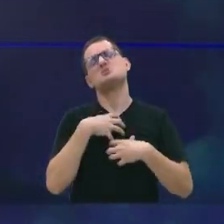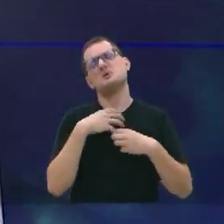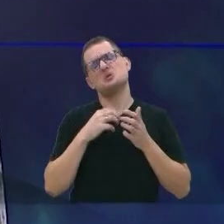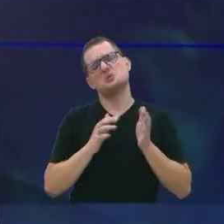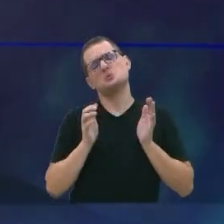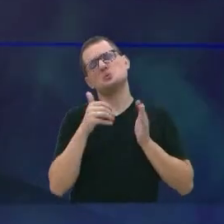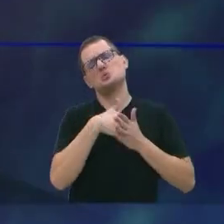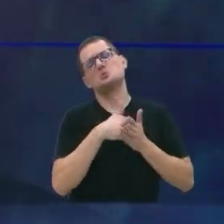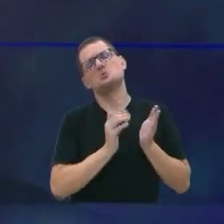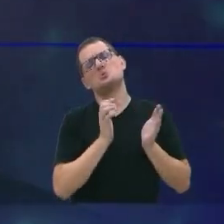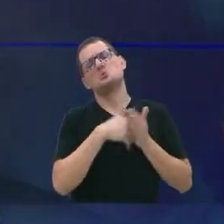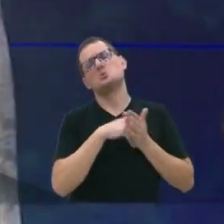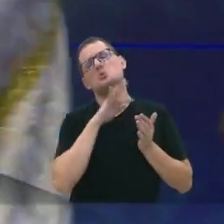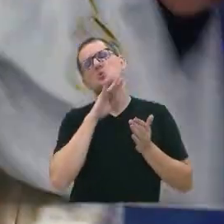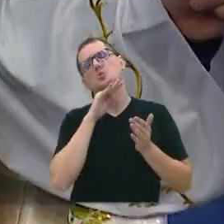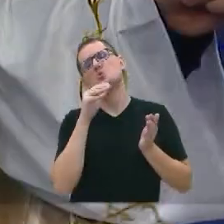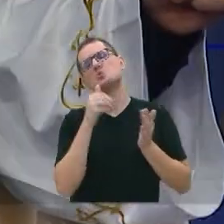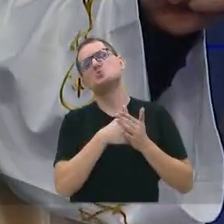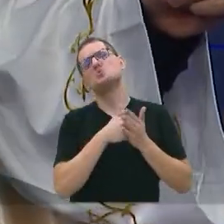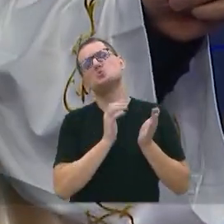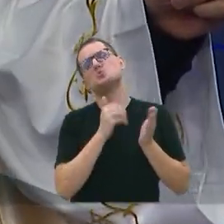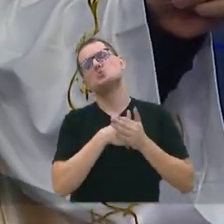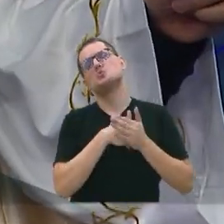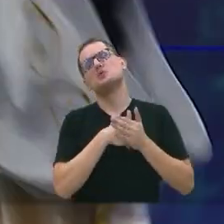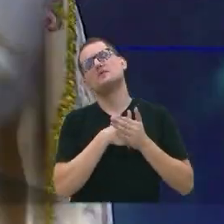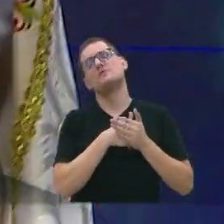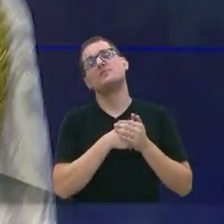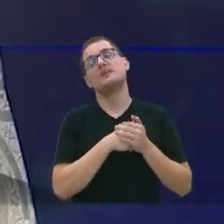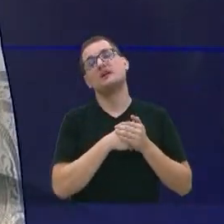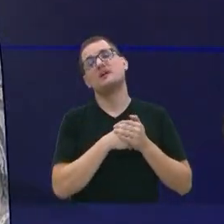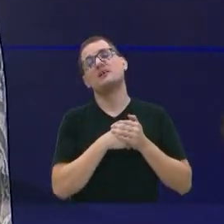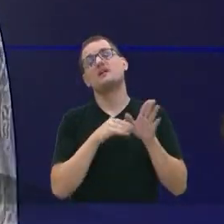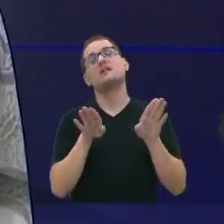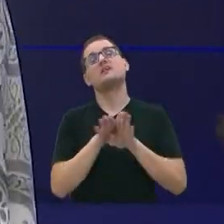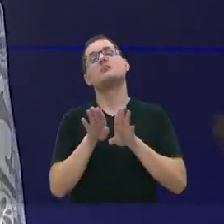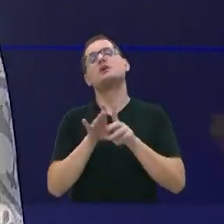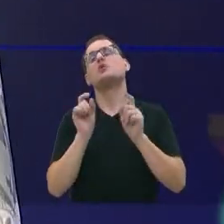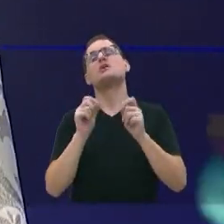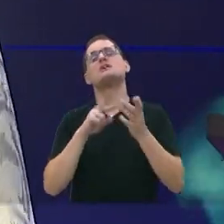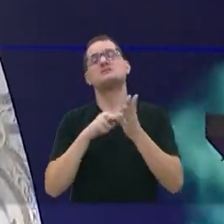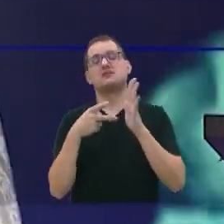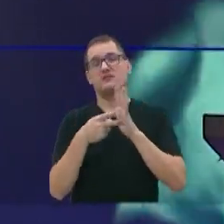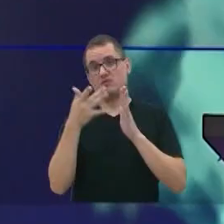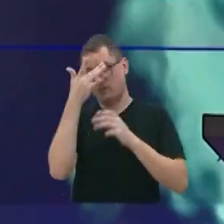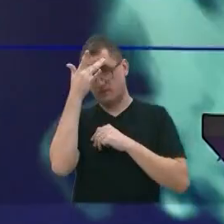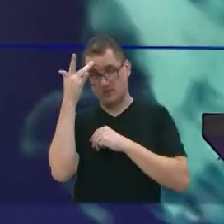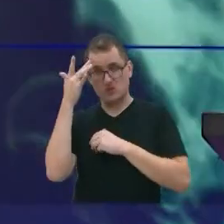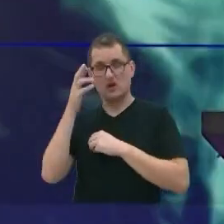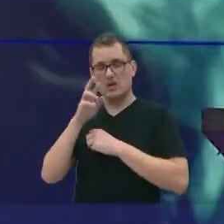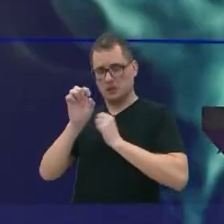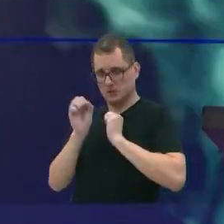reprimidos? E o que é uma pessoa reprimida?